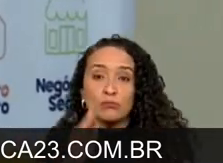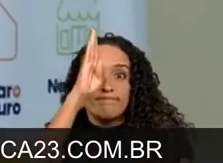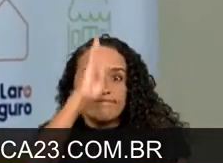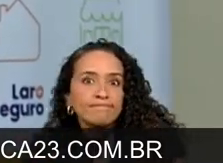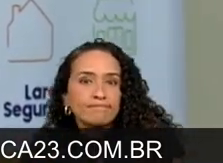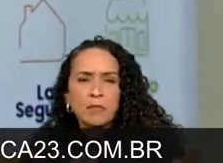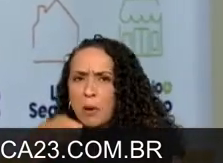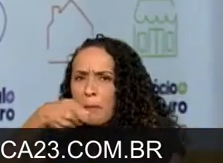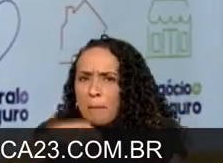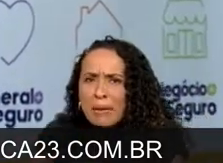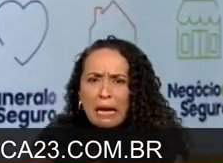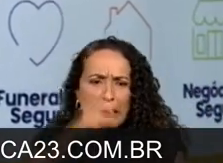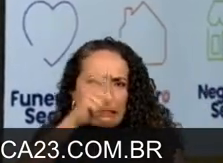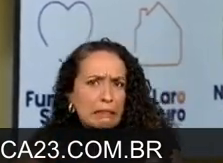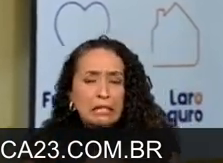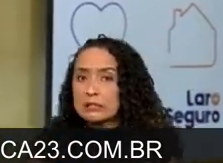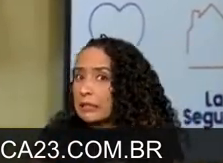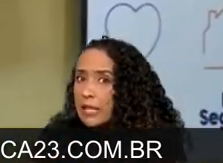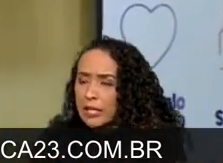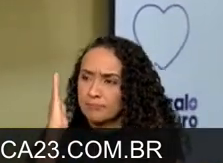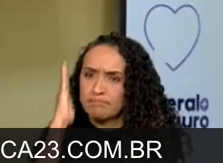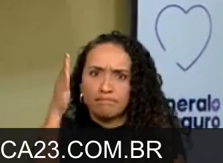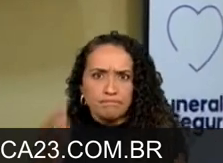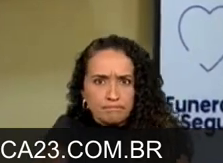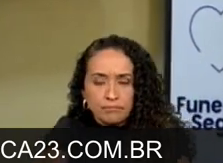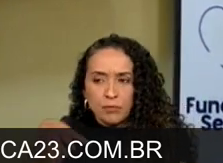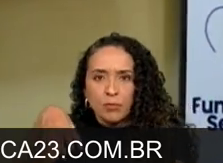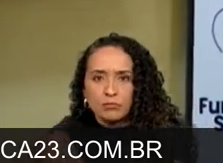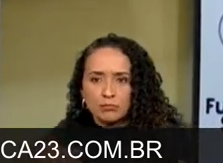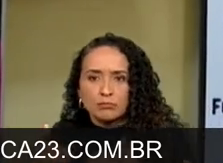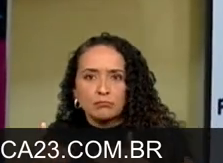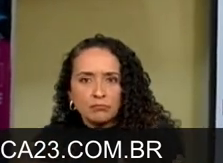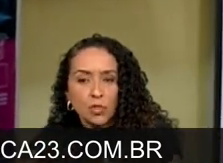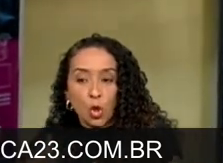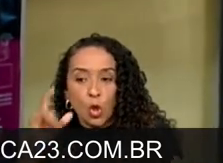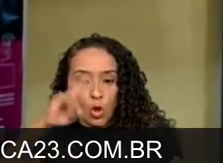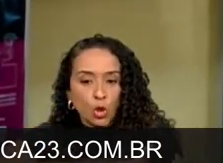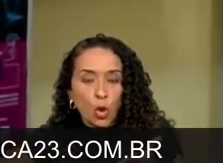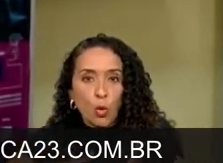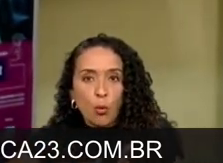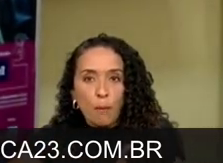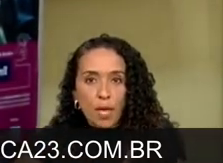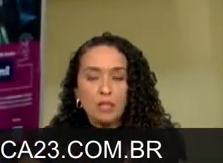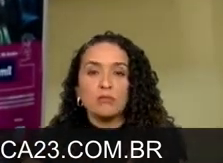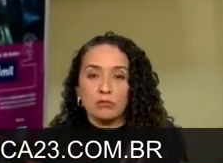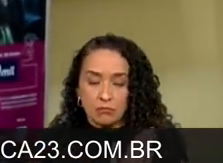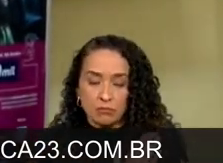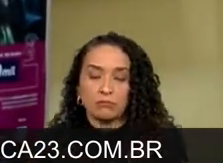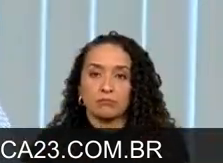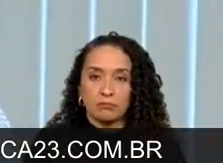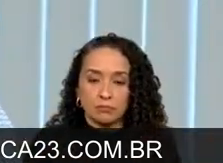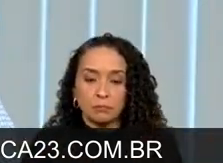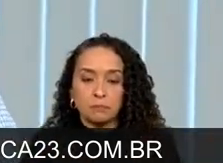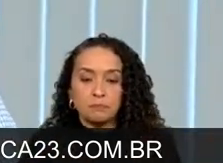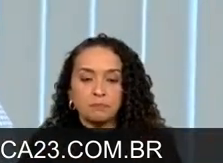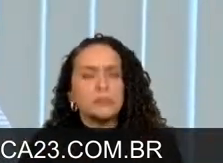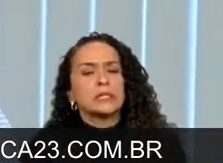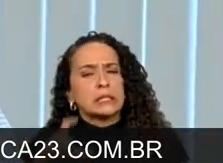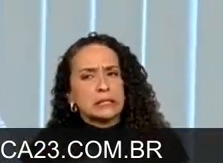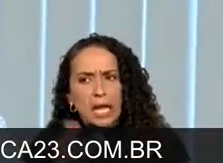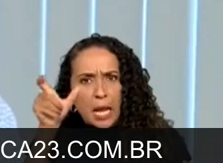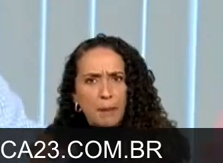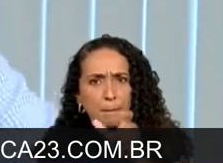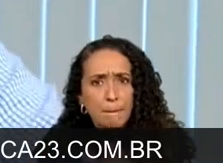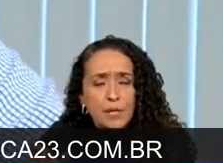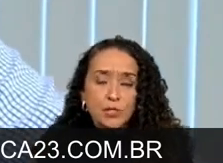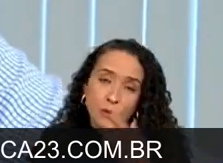sem pagamento de taxas, direto nos guichês e com o documento pessoal de identificação. A gente tem clientes